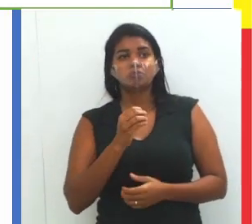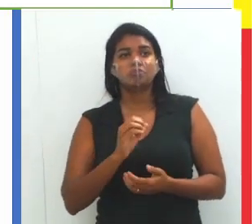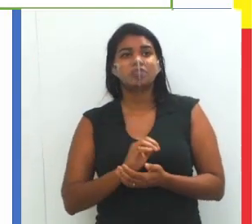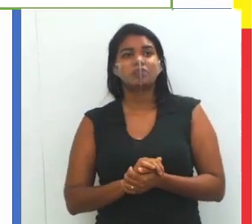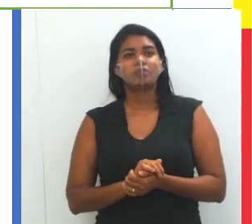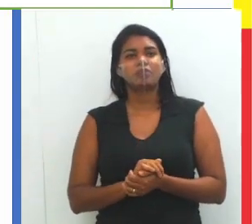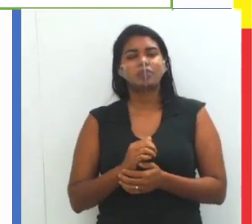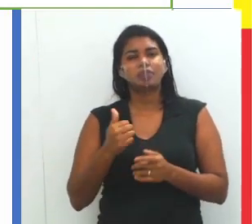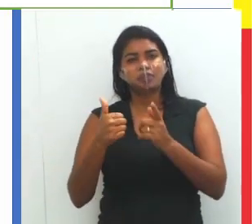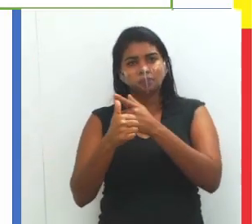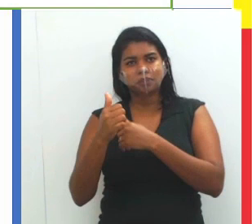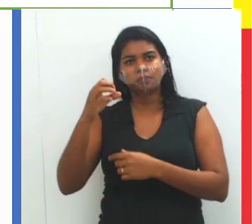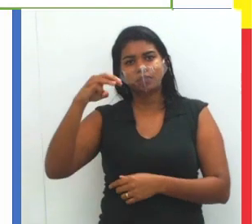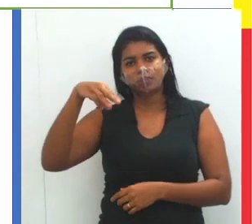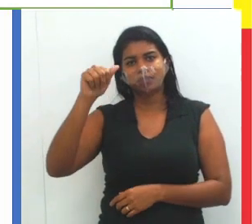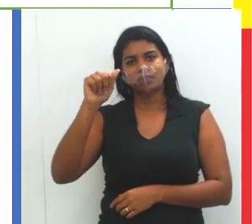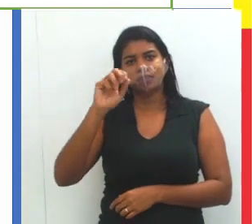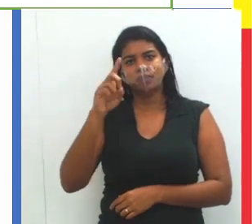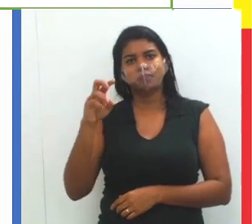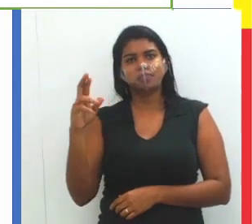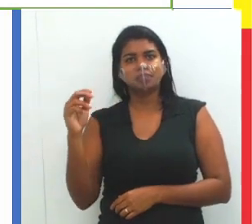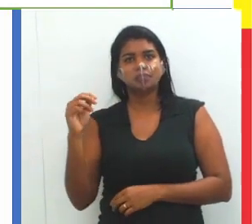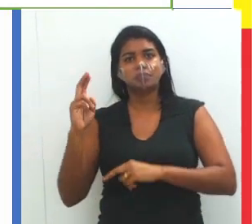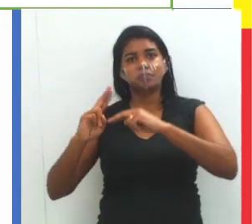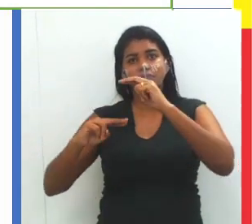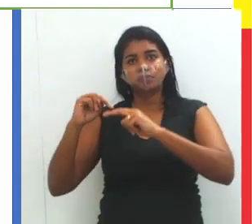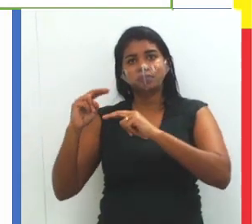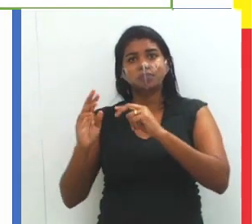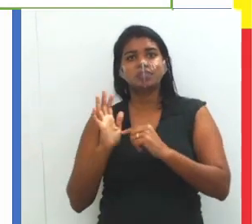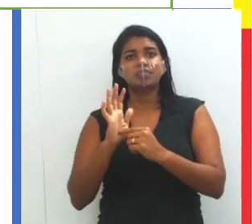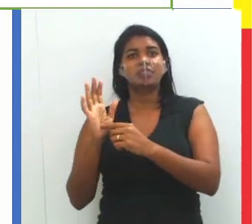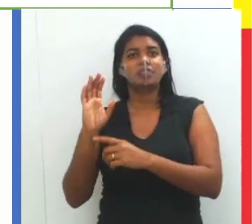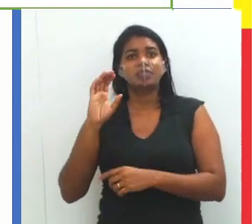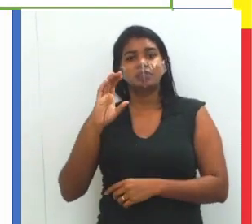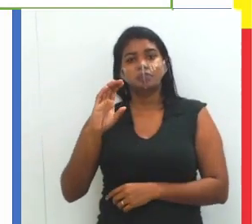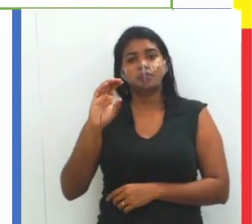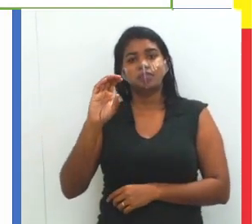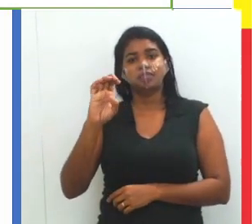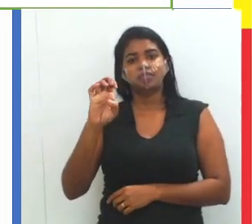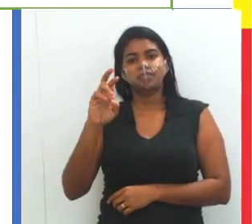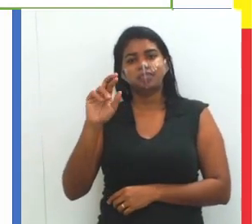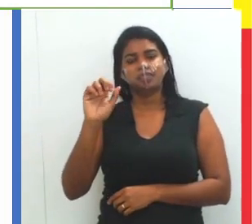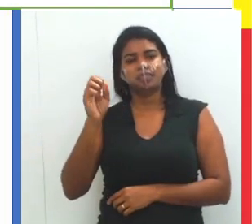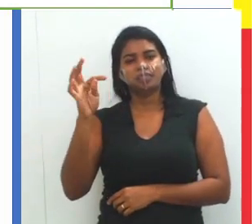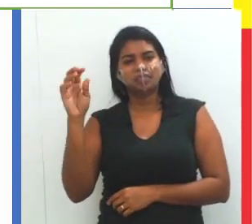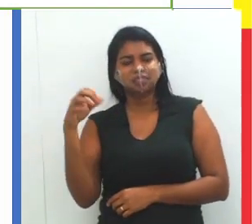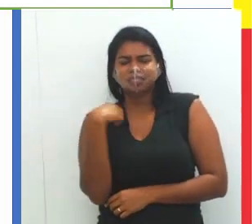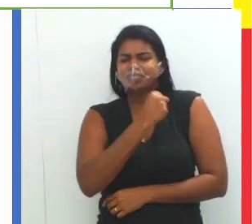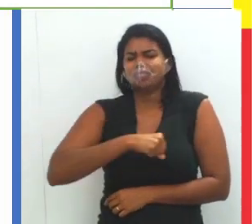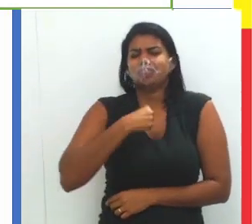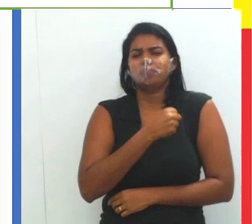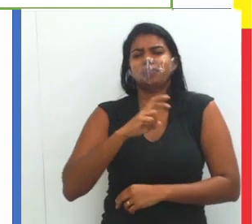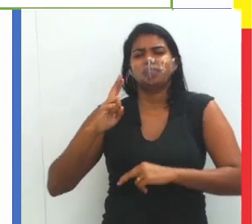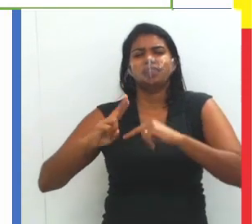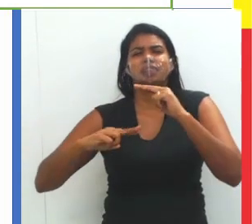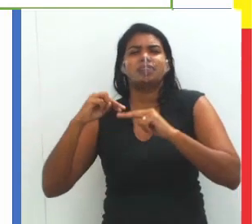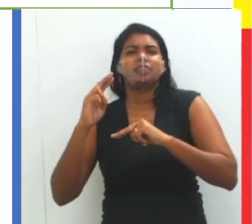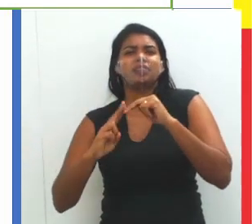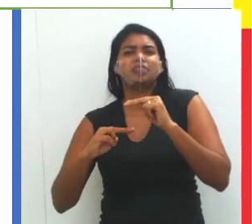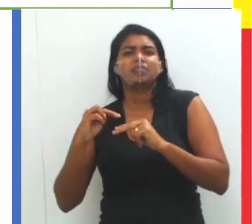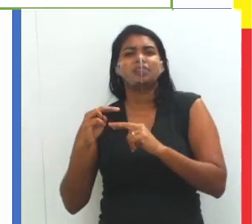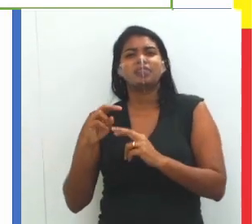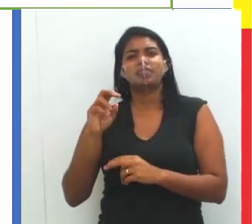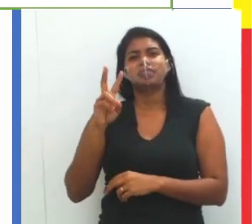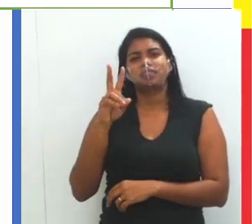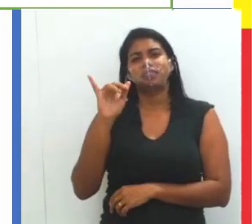a Mazurca, Véspera de São João e Numa Seresta. No segundo, Saudade de São João de Del Rey